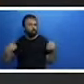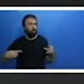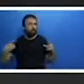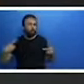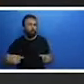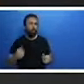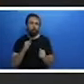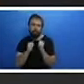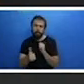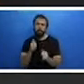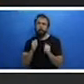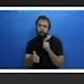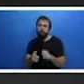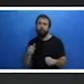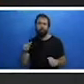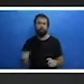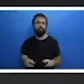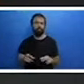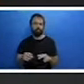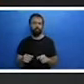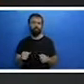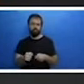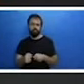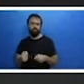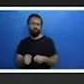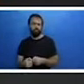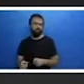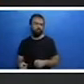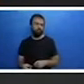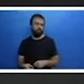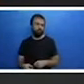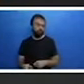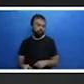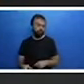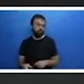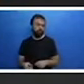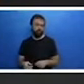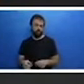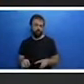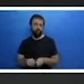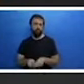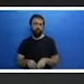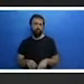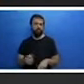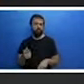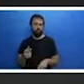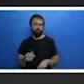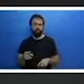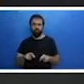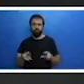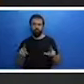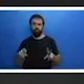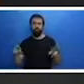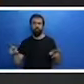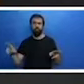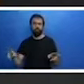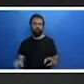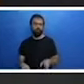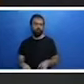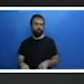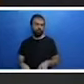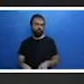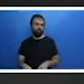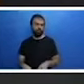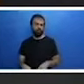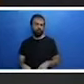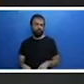desafios todas essas coisas que nós estamos passando para vocês né e não só essas outras também Use sua imaginação sua criatividade